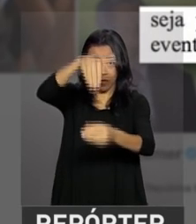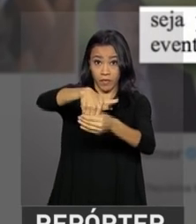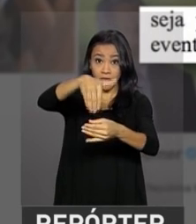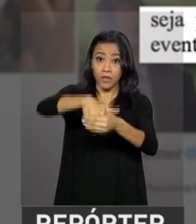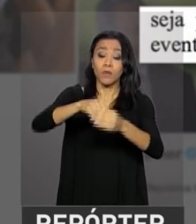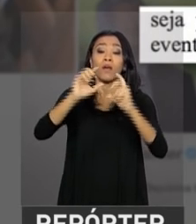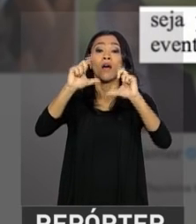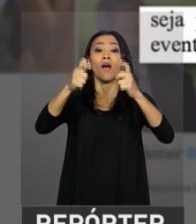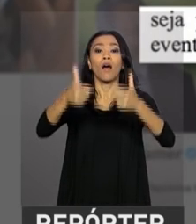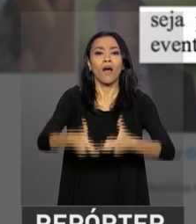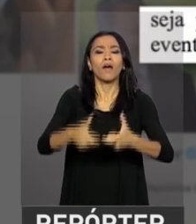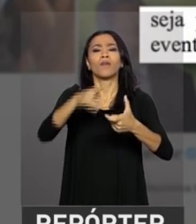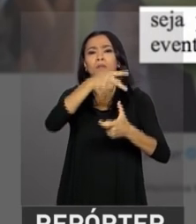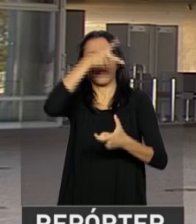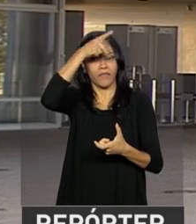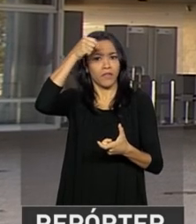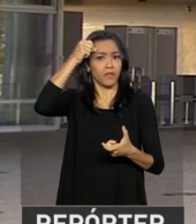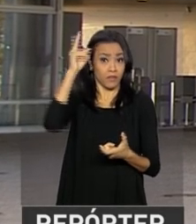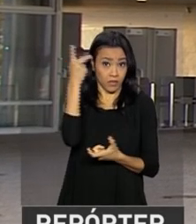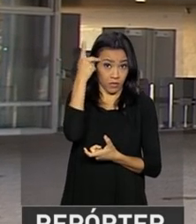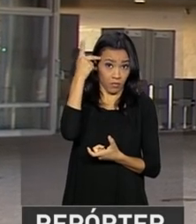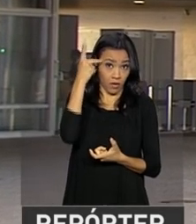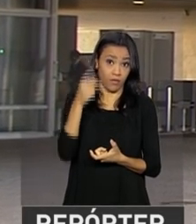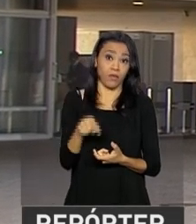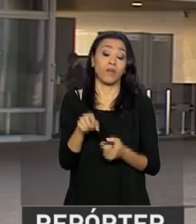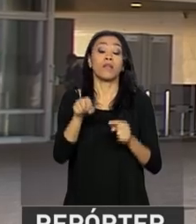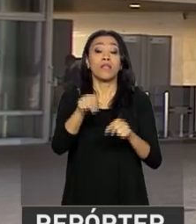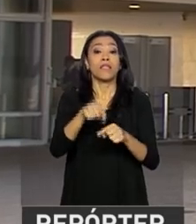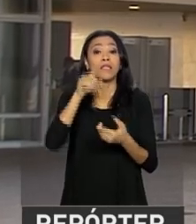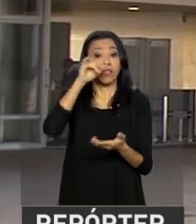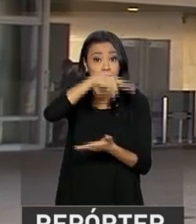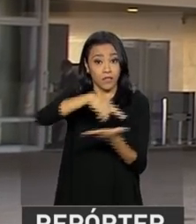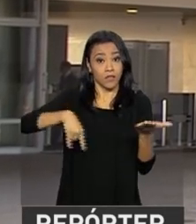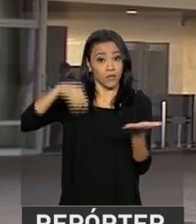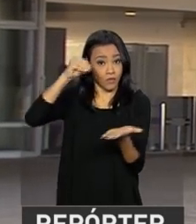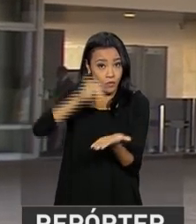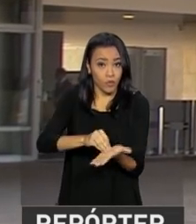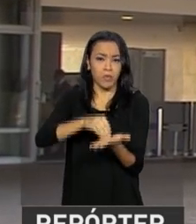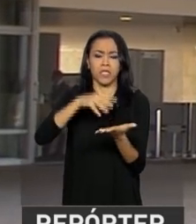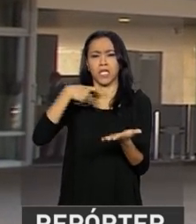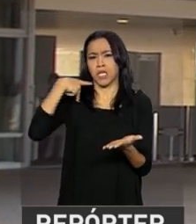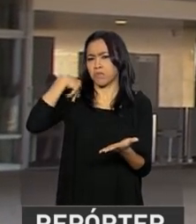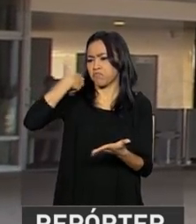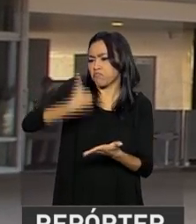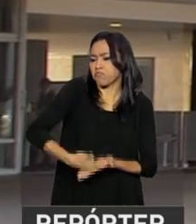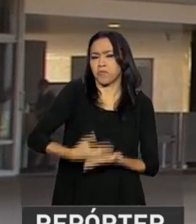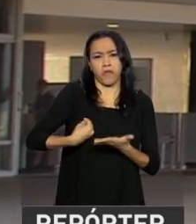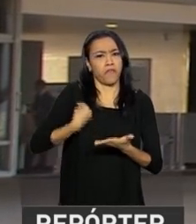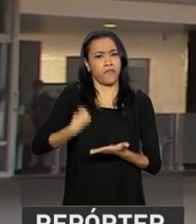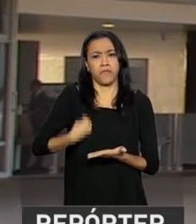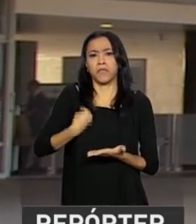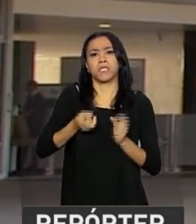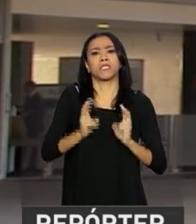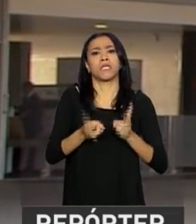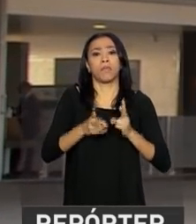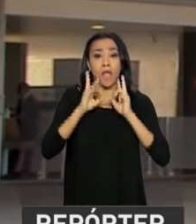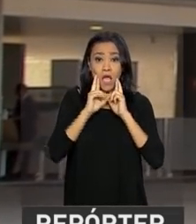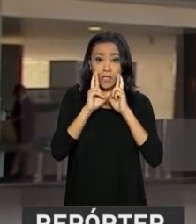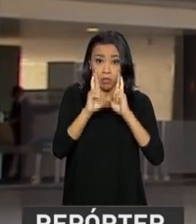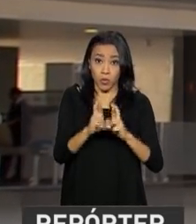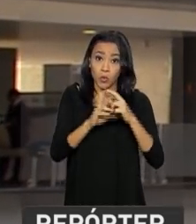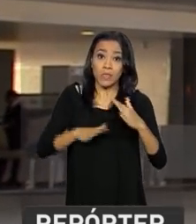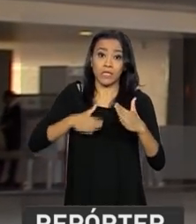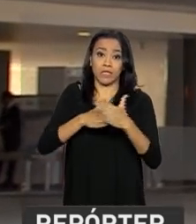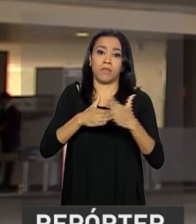de São Paulo, Gabriel Chalita. Na nota, Michel Temer afirma que em toda a sua vida pública sempre respeitou os limites da